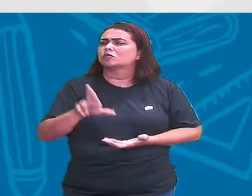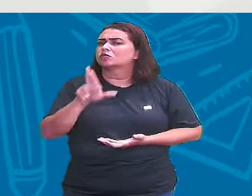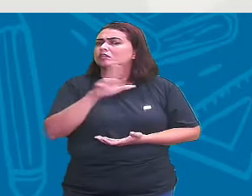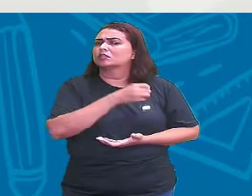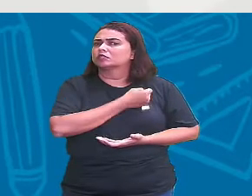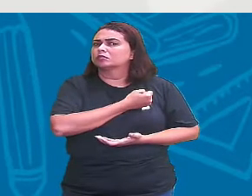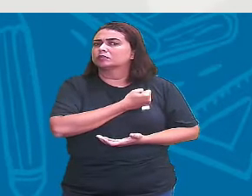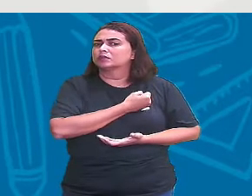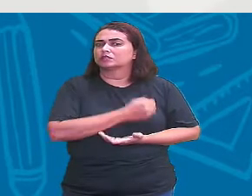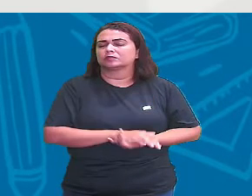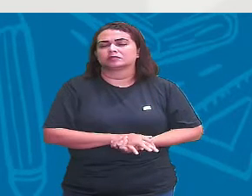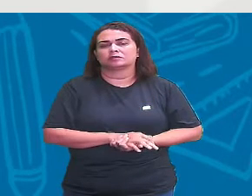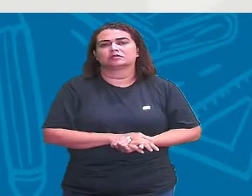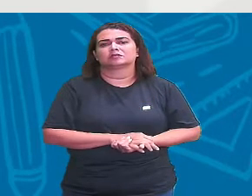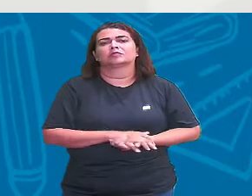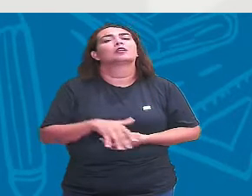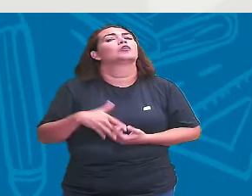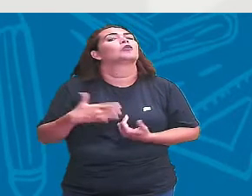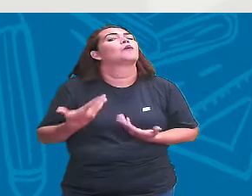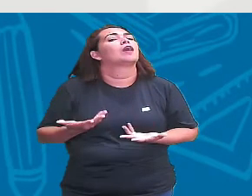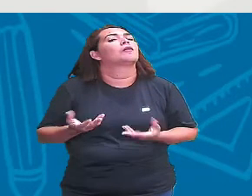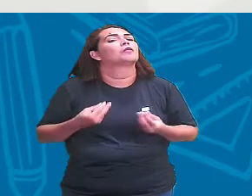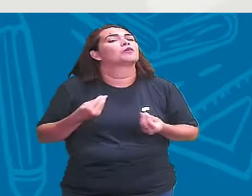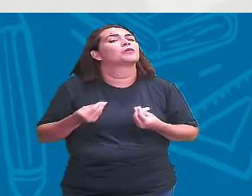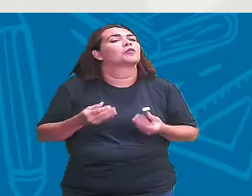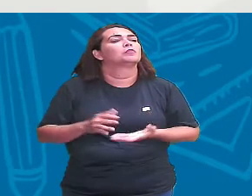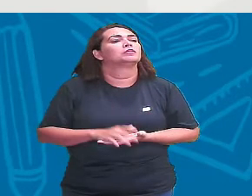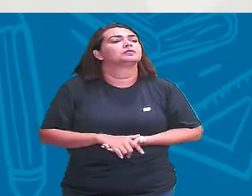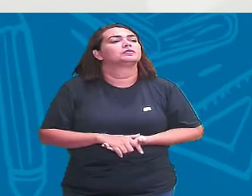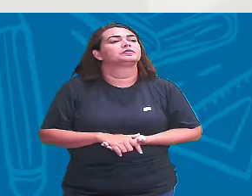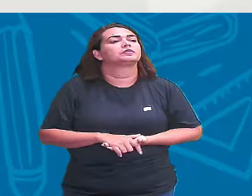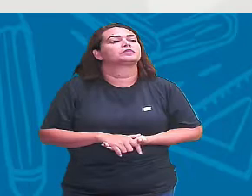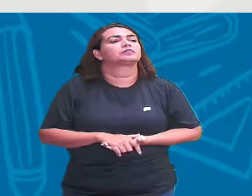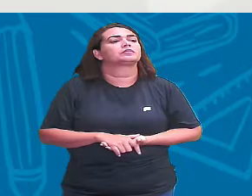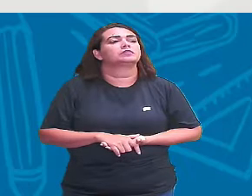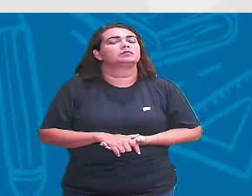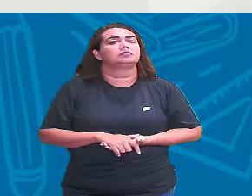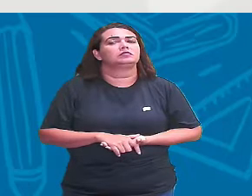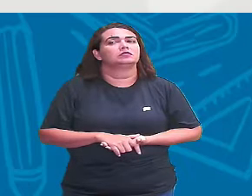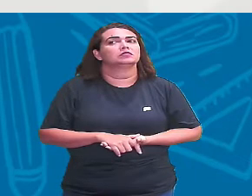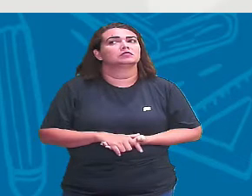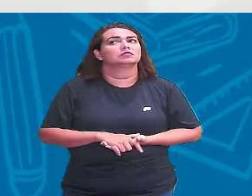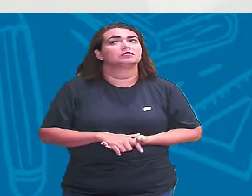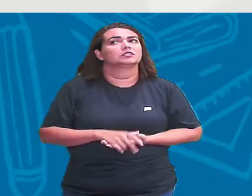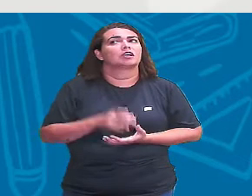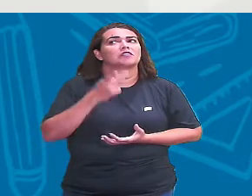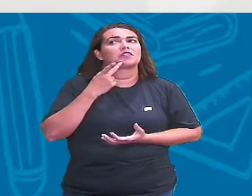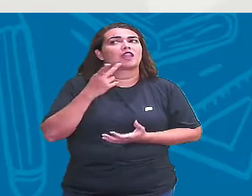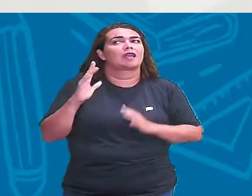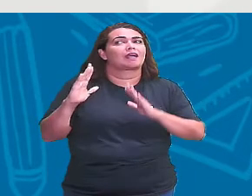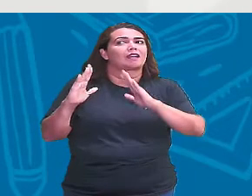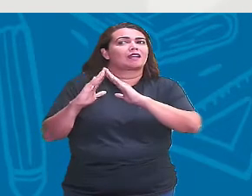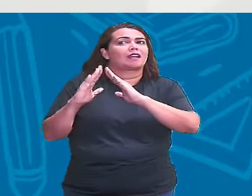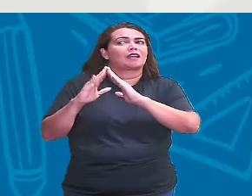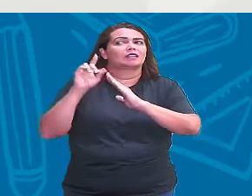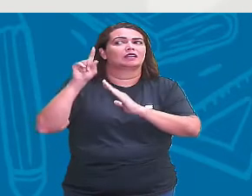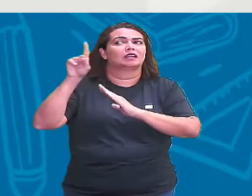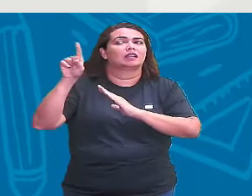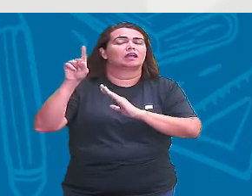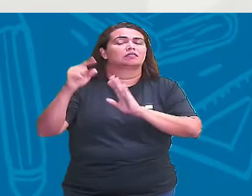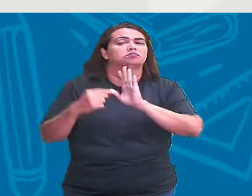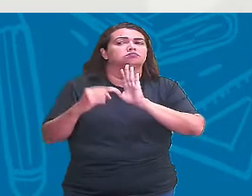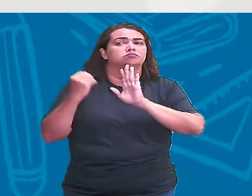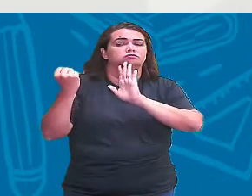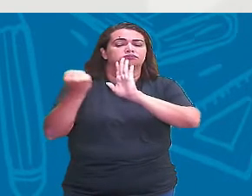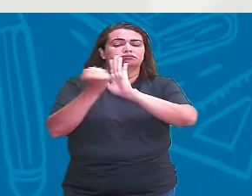números? A gente também usa números para identificar o número da casa, não é isso? A gente